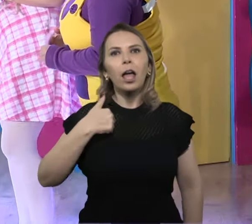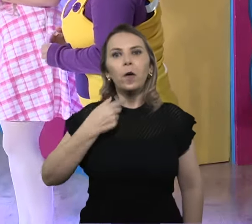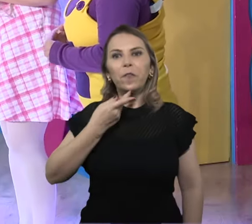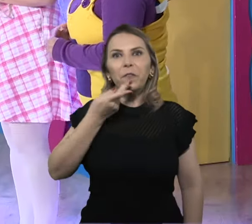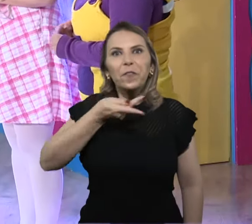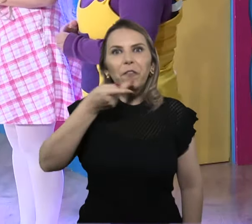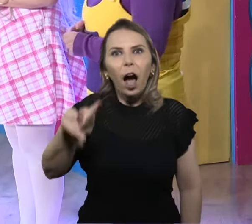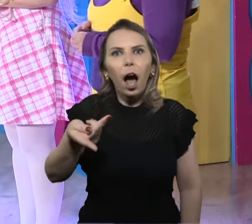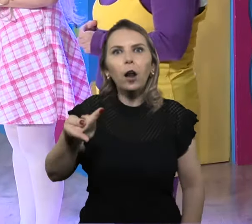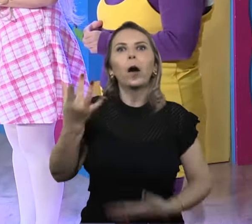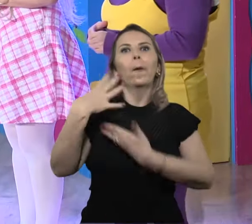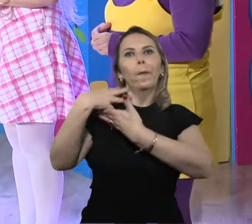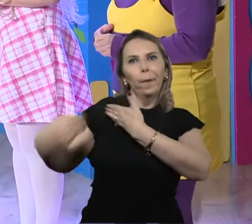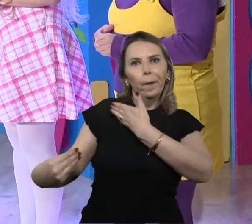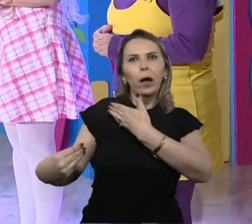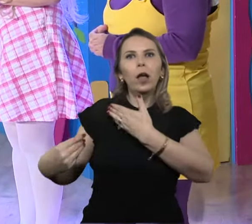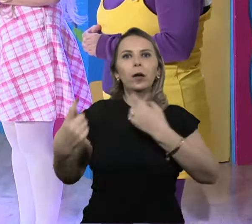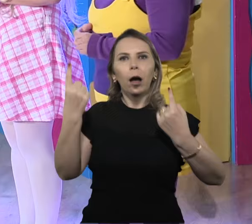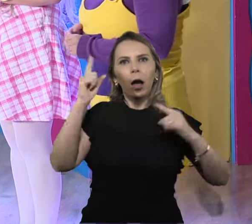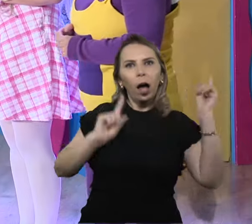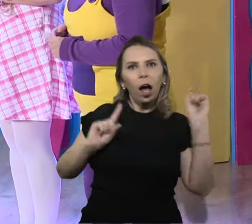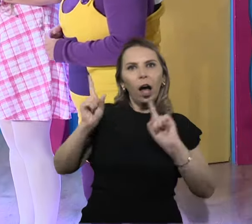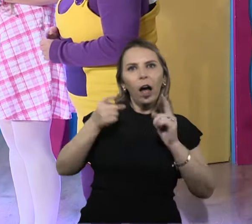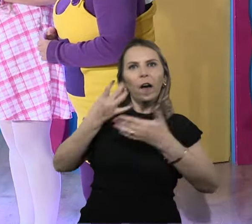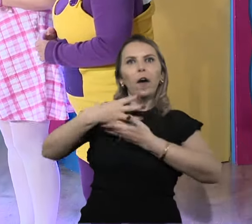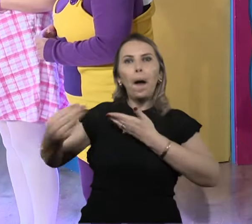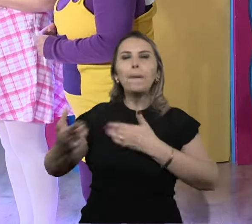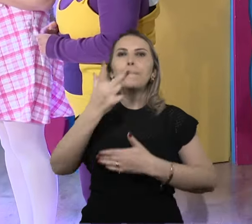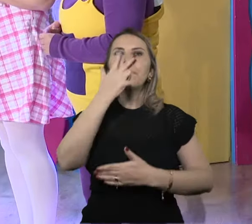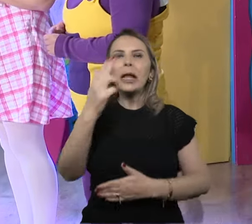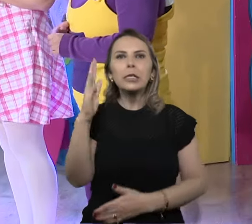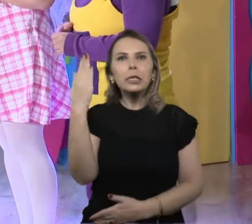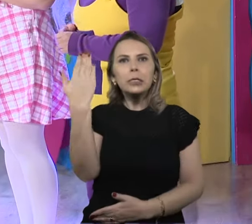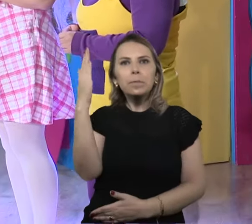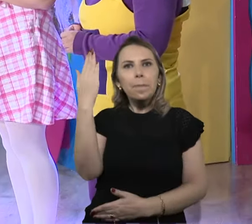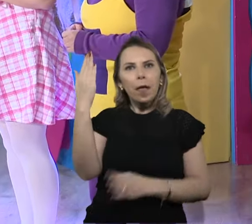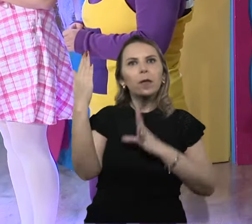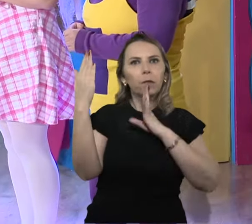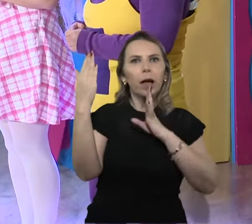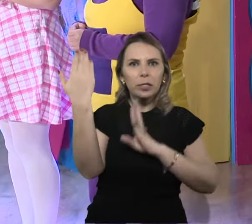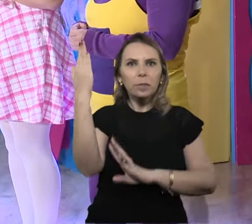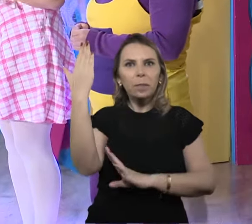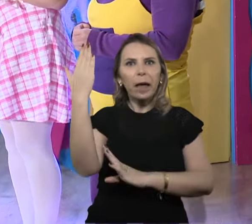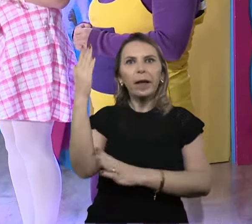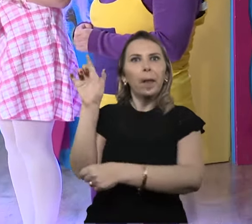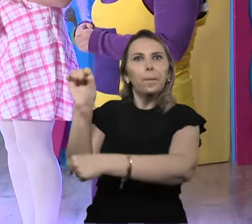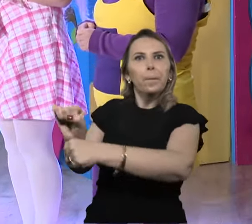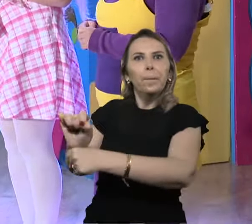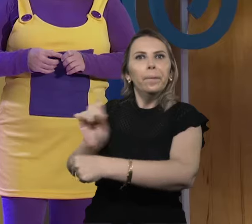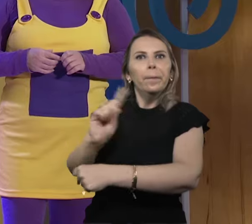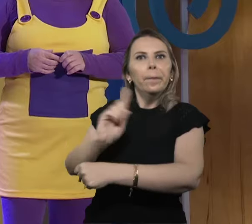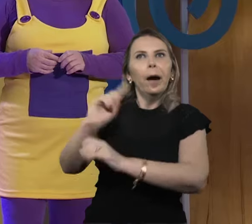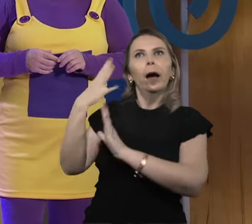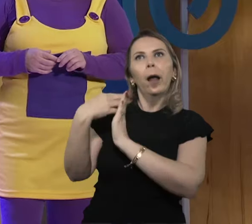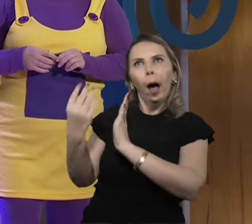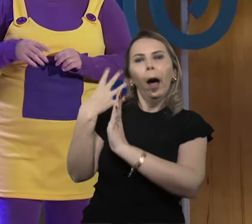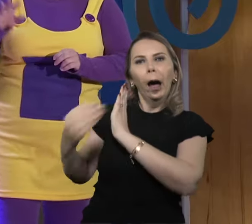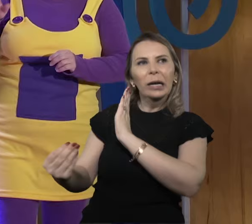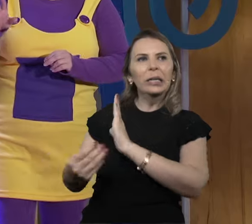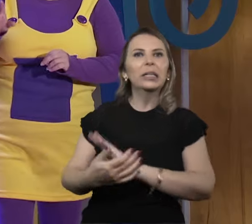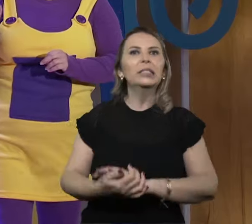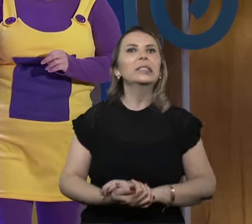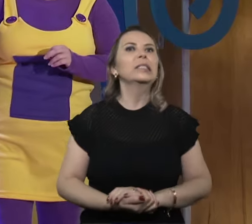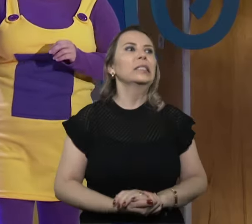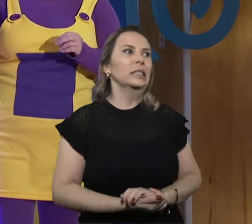entendendo. Tudo que eu falo ou faço, ela faz. Ela tá igual ao espelho, sabe? E não consegue parar. E então